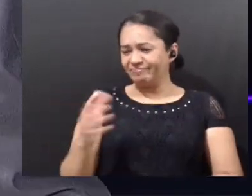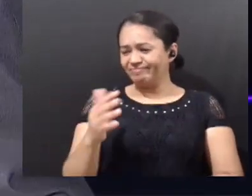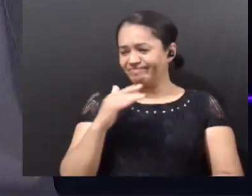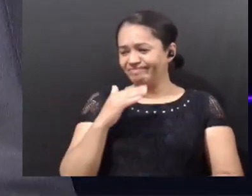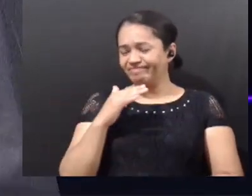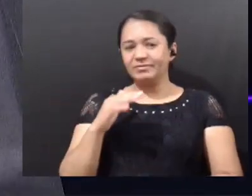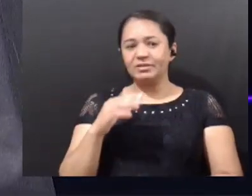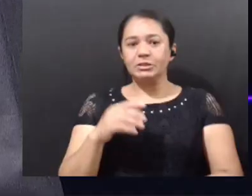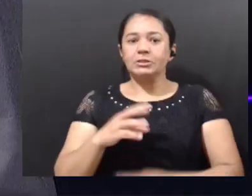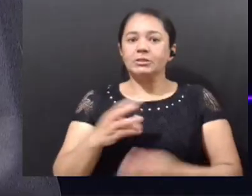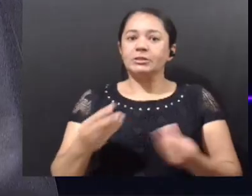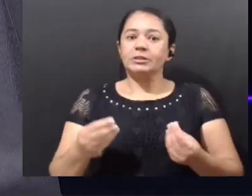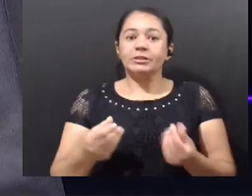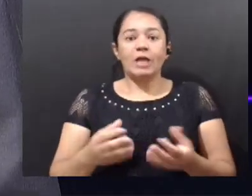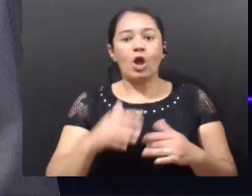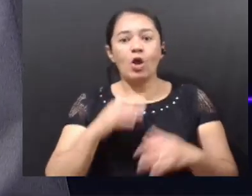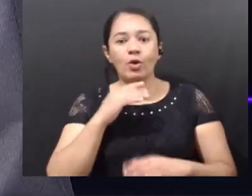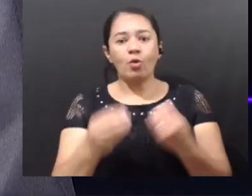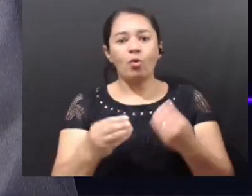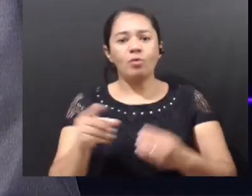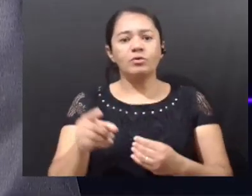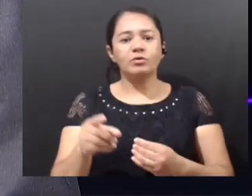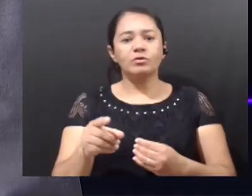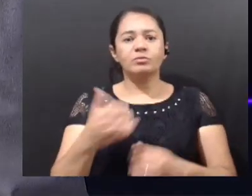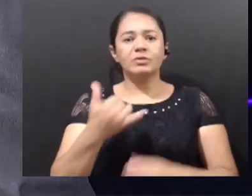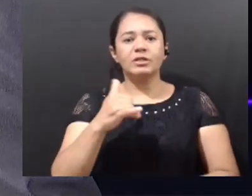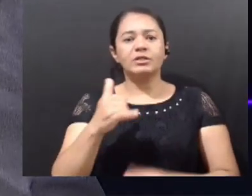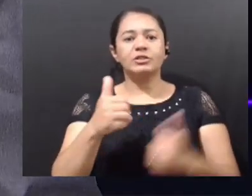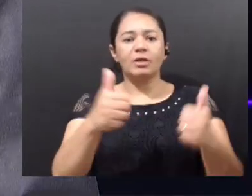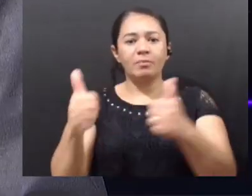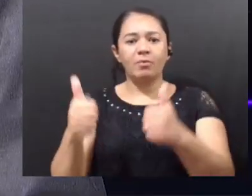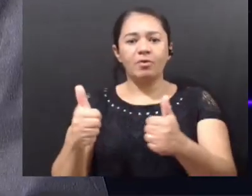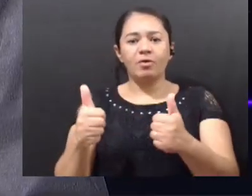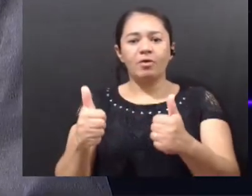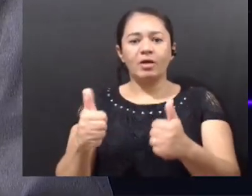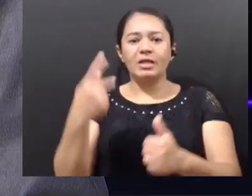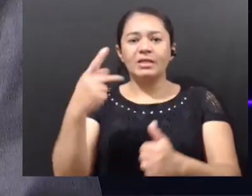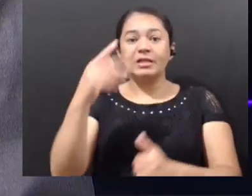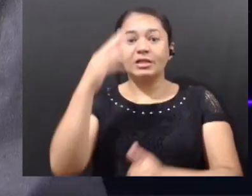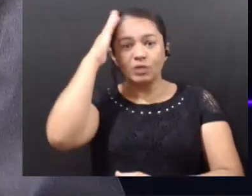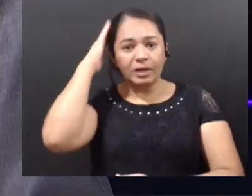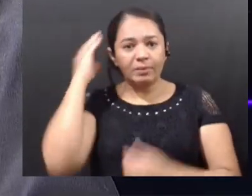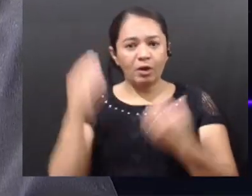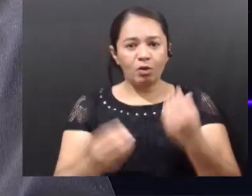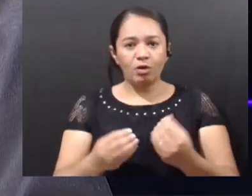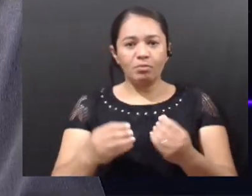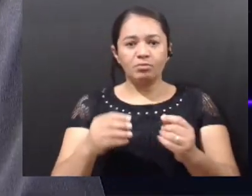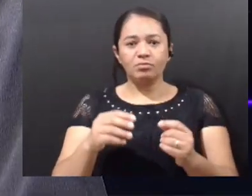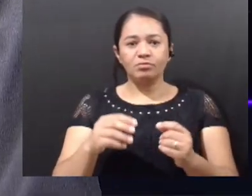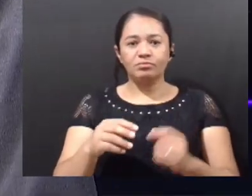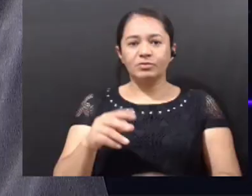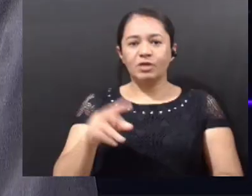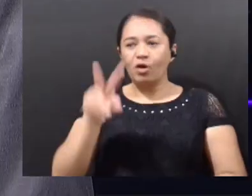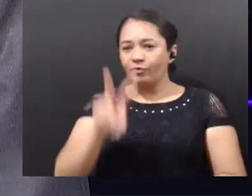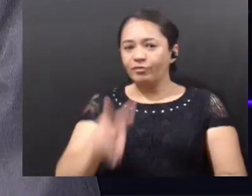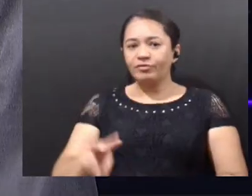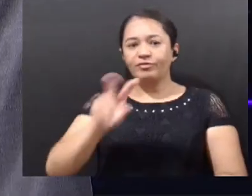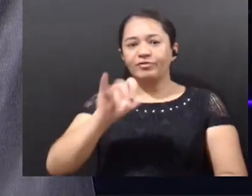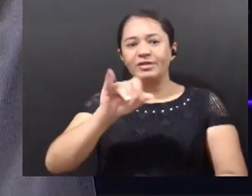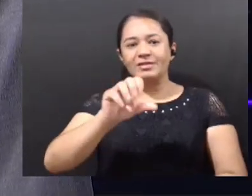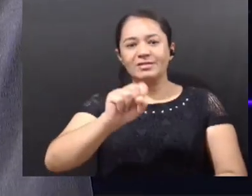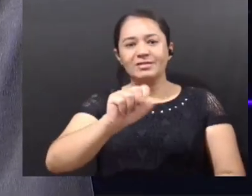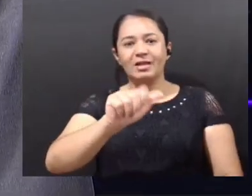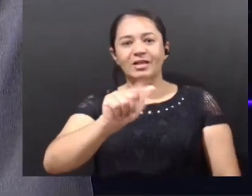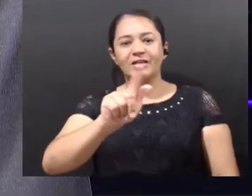bom. Como que ele vai passar energia para colocar a mão na sua cabeça? Então, visagismo é derivado da palavra visage, em francês, que é